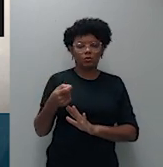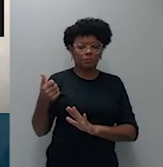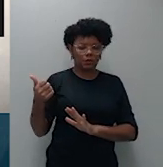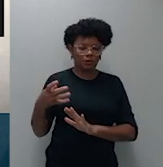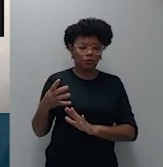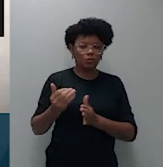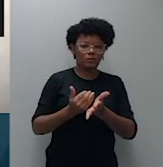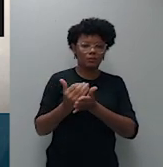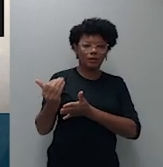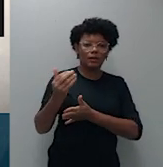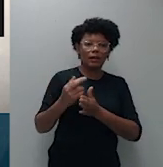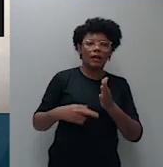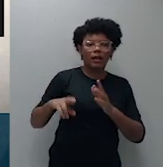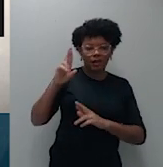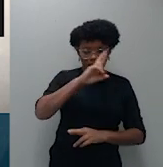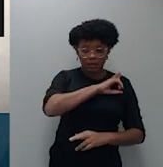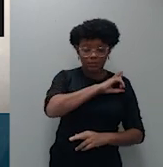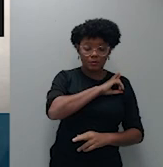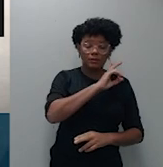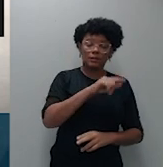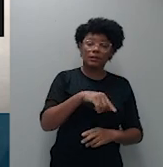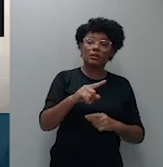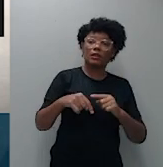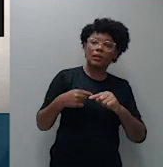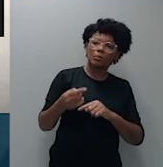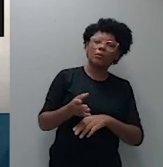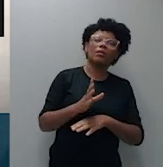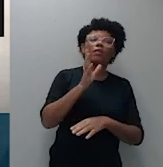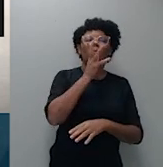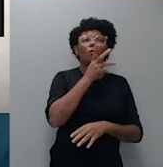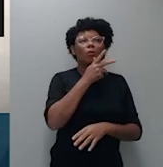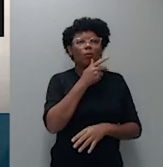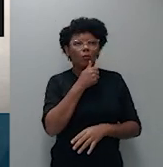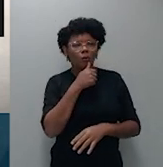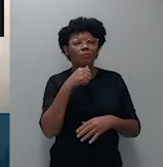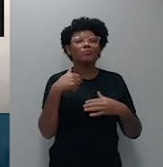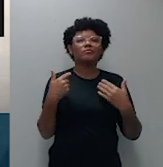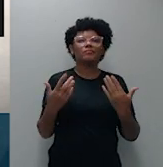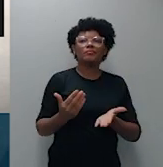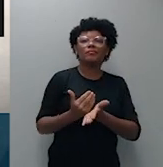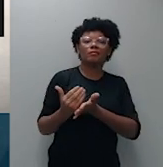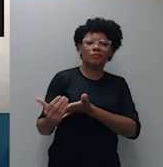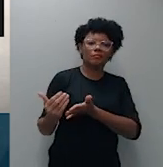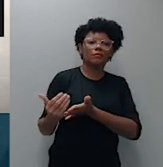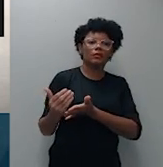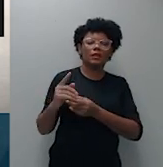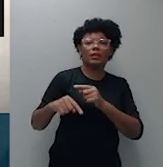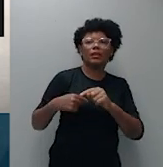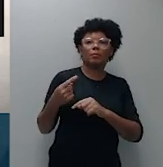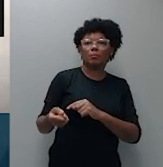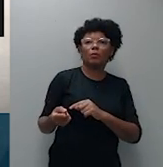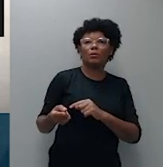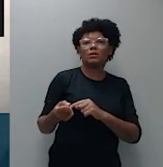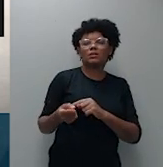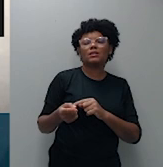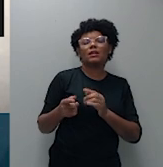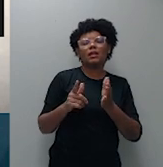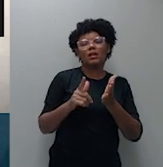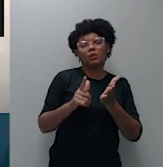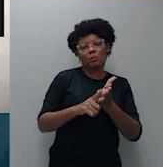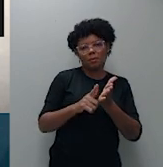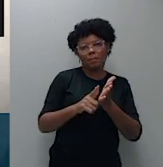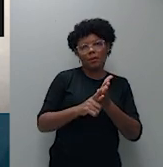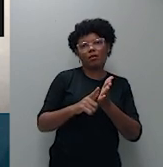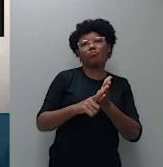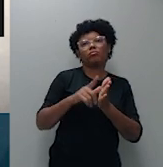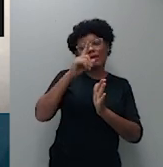o termo inicial da responsabilidade do provedor de aplicação foi postergado no tempo iniciante se tão somente após a notificação judicial